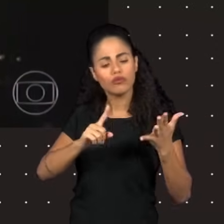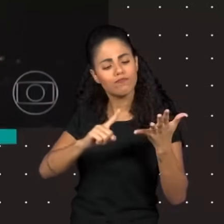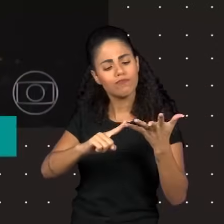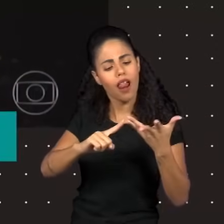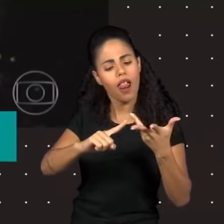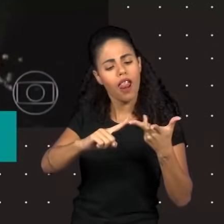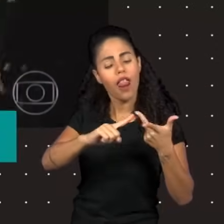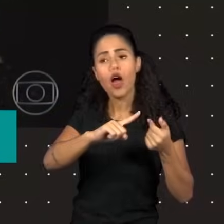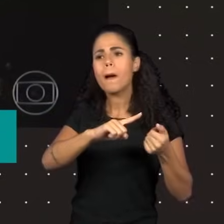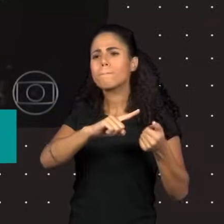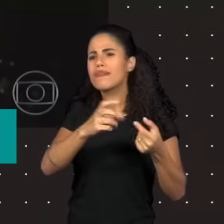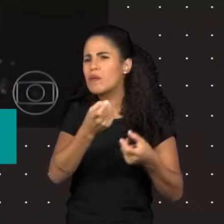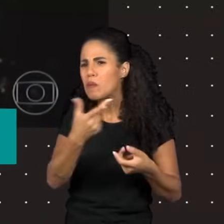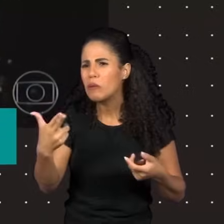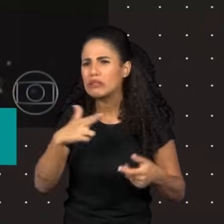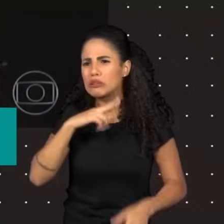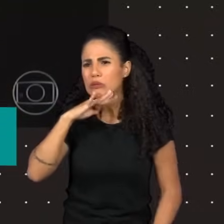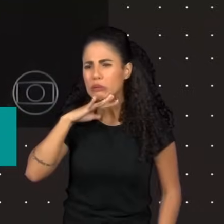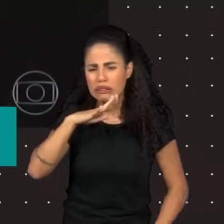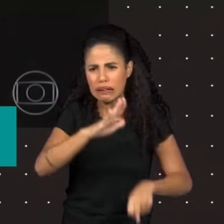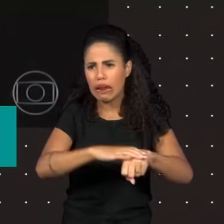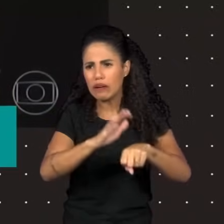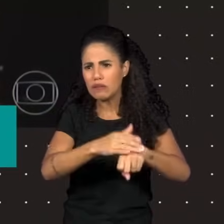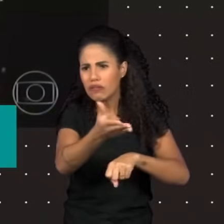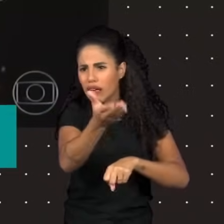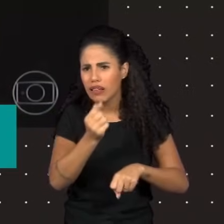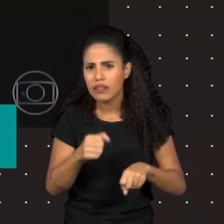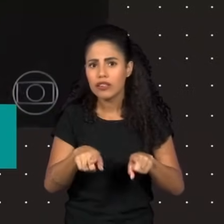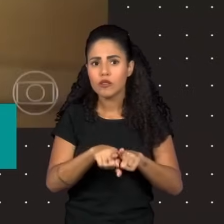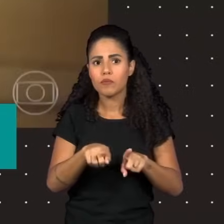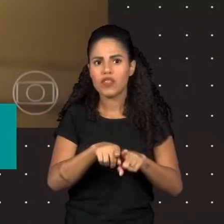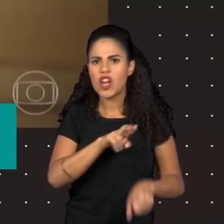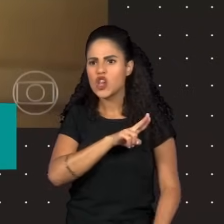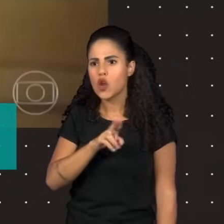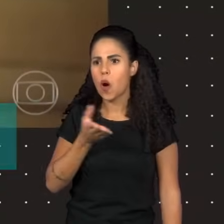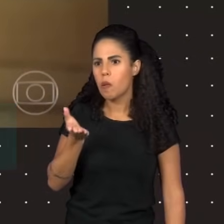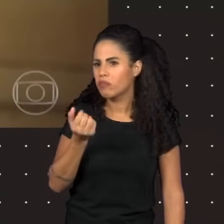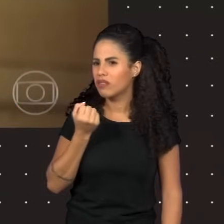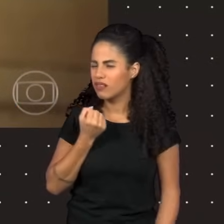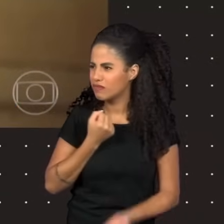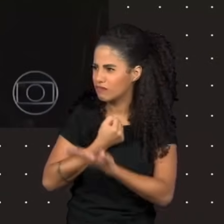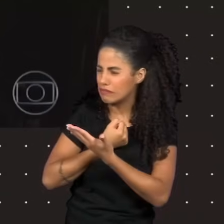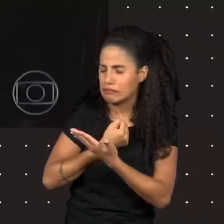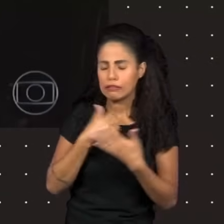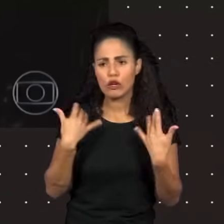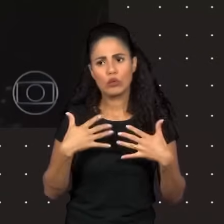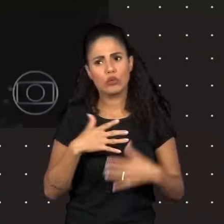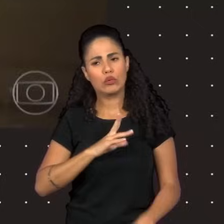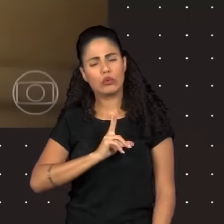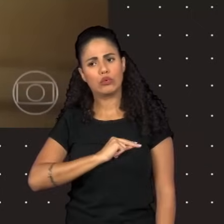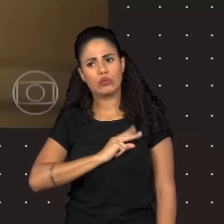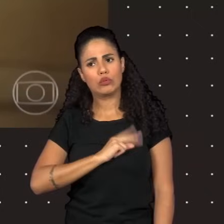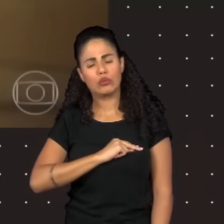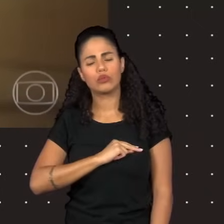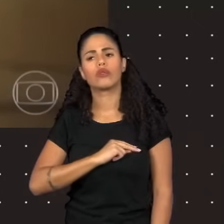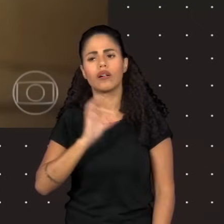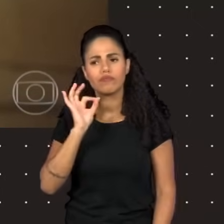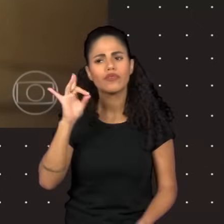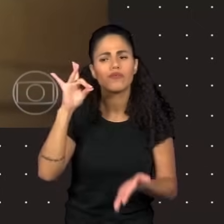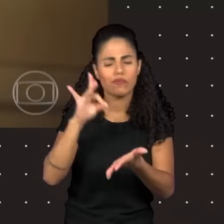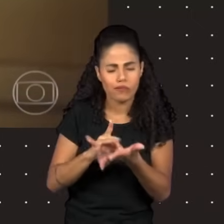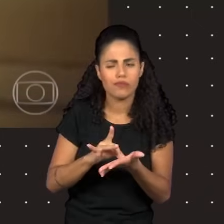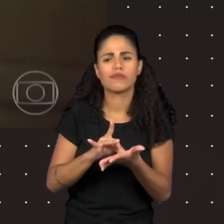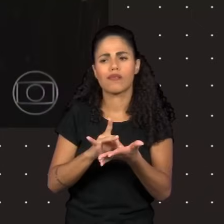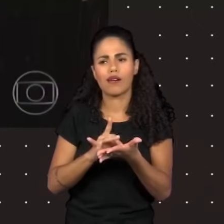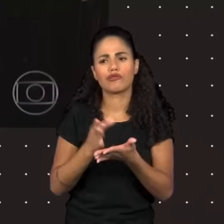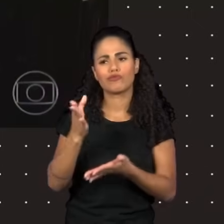que ela escondia. Até o nome dela é muito interessante, né? Encarnação. Isso é coisa do Luiz Fernando. Né? Coisa do Luiz Fernando,